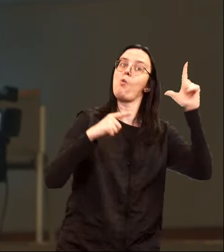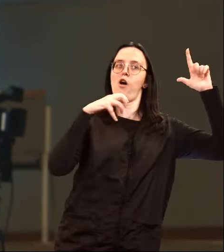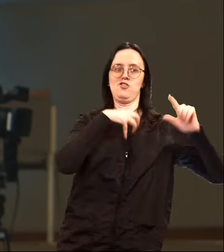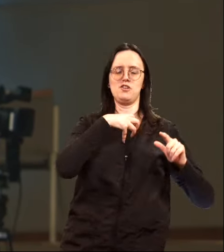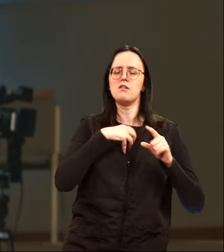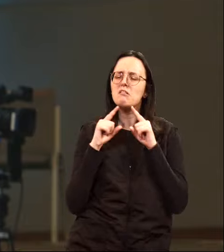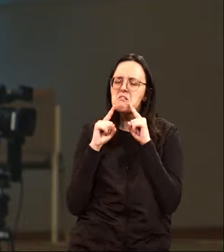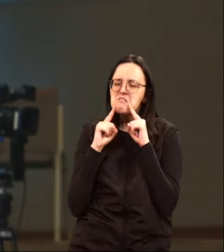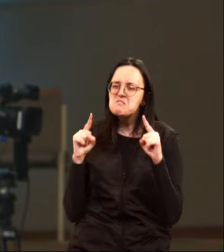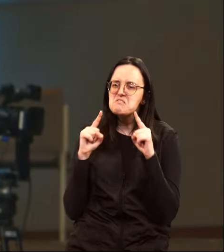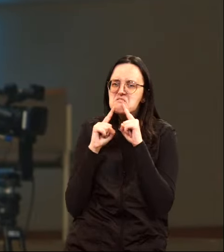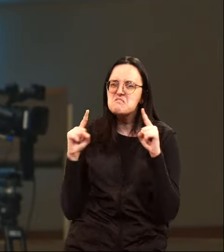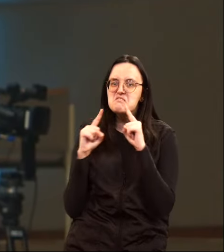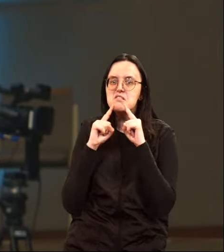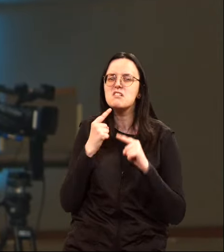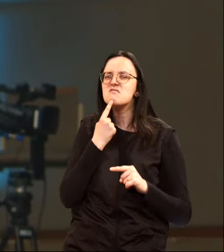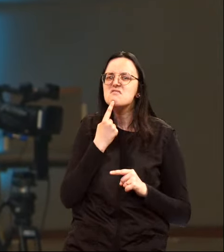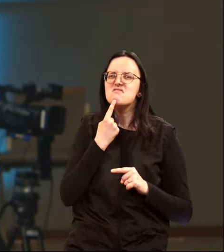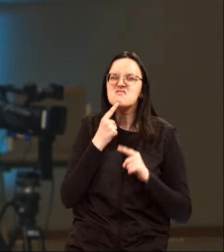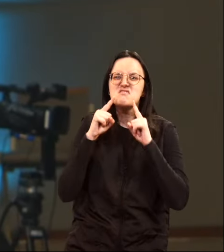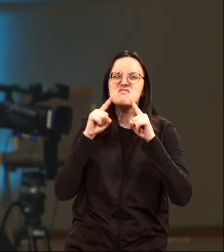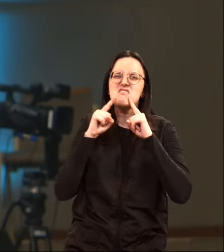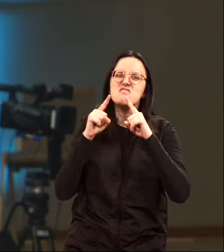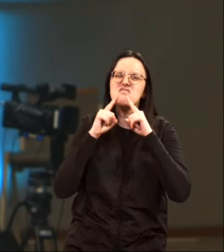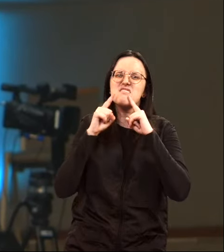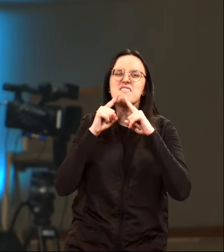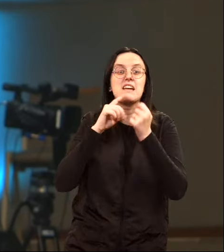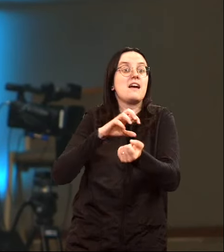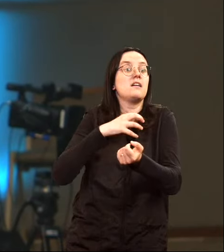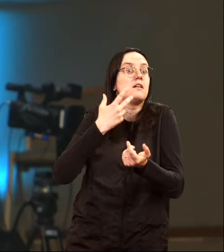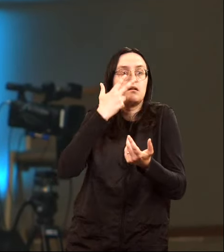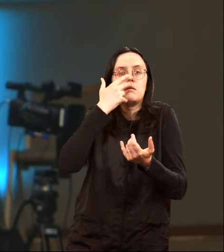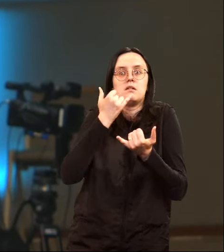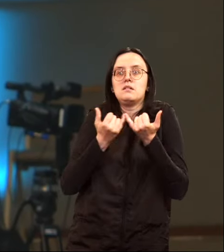uma reclamação irritante. Esse é o significado.